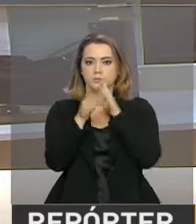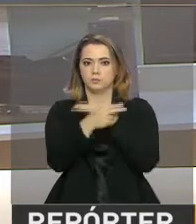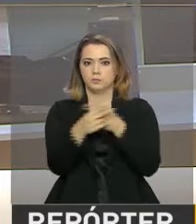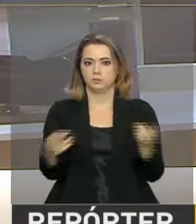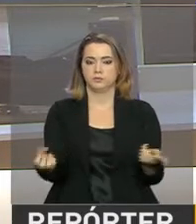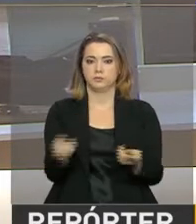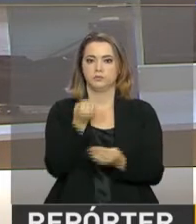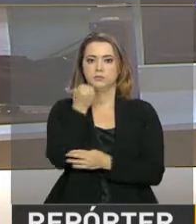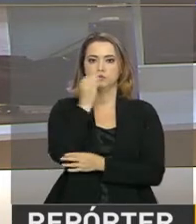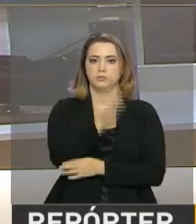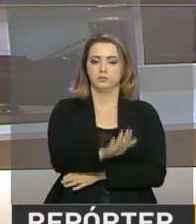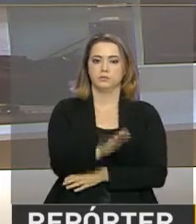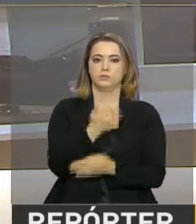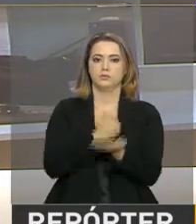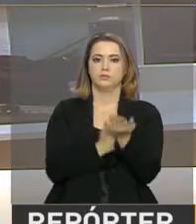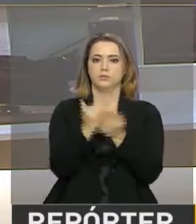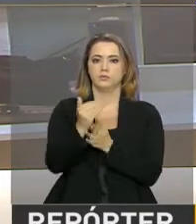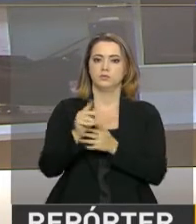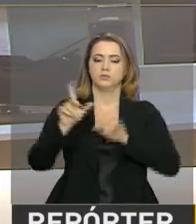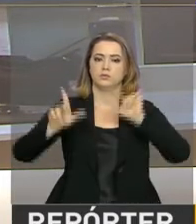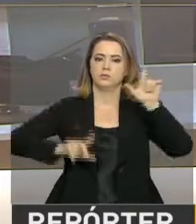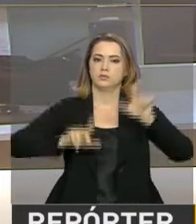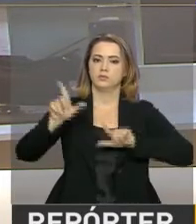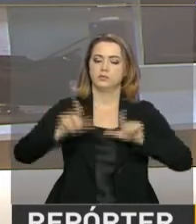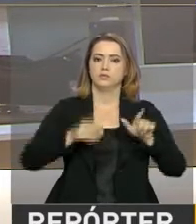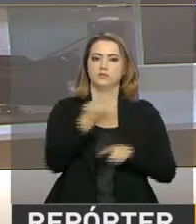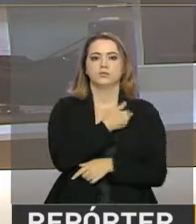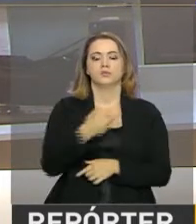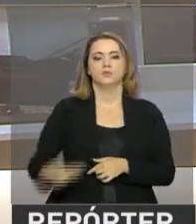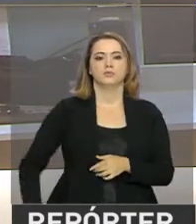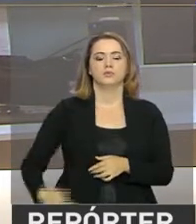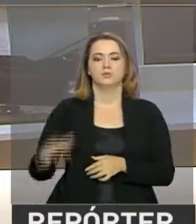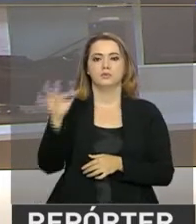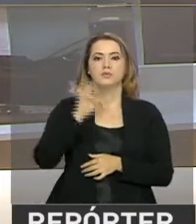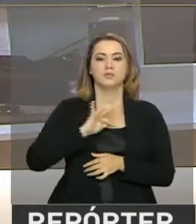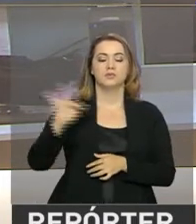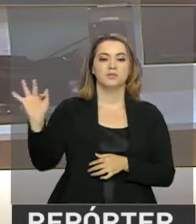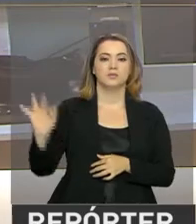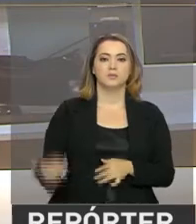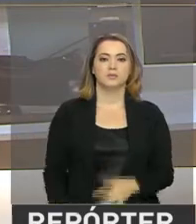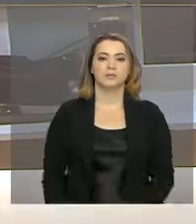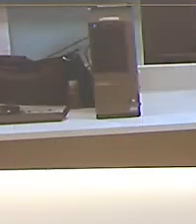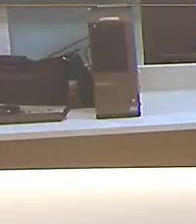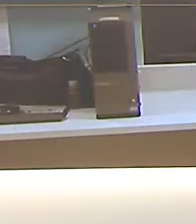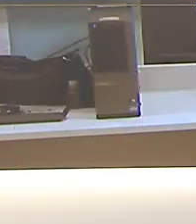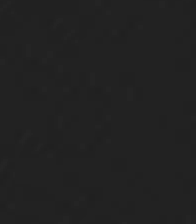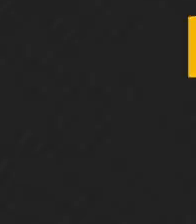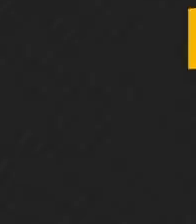redes sociais. Uma boa tarde para você e continue com a gente. NBR, a TV do Governo Federal.